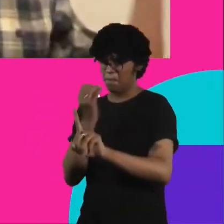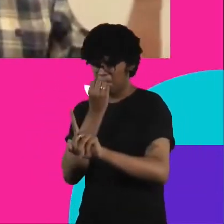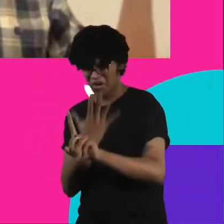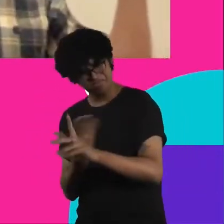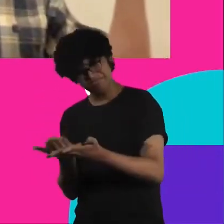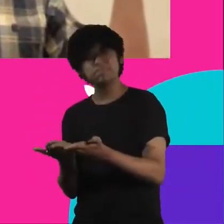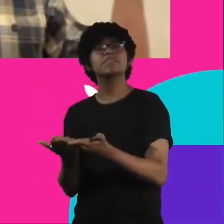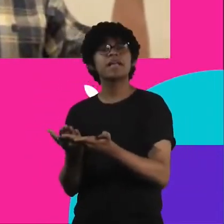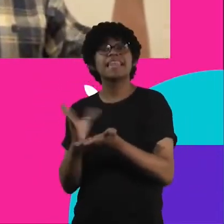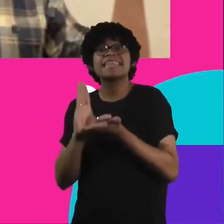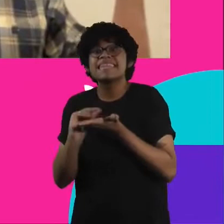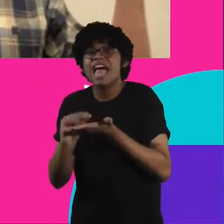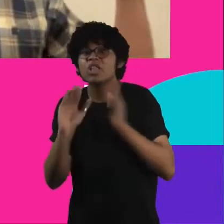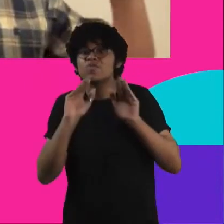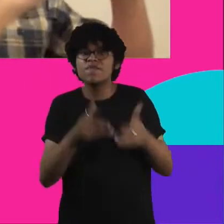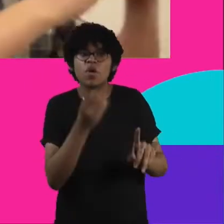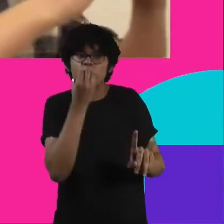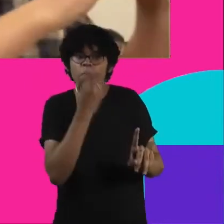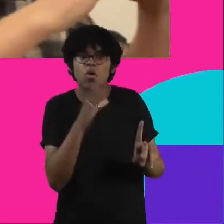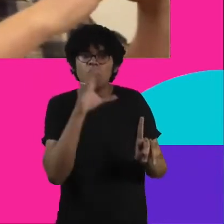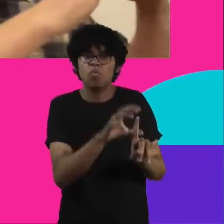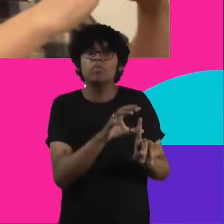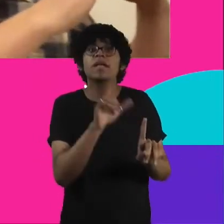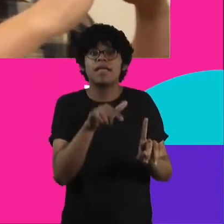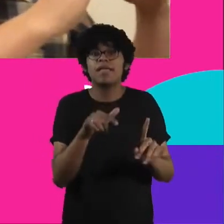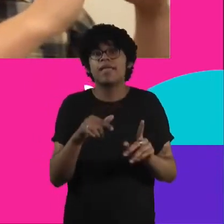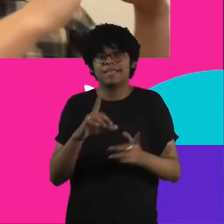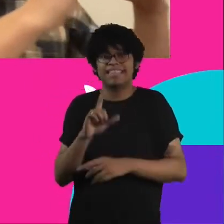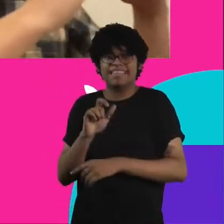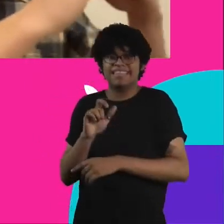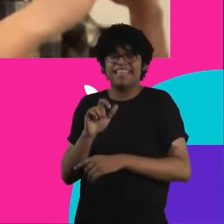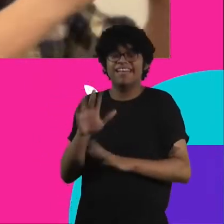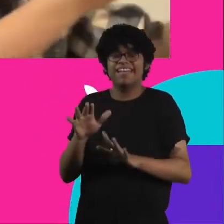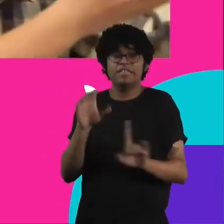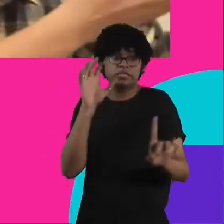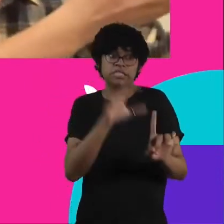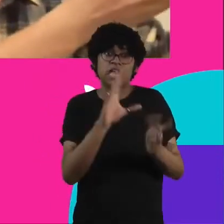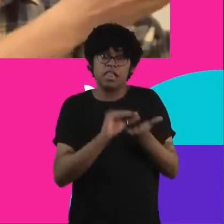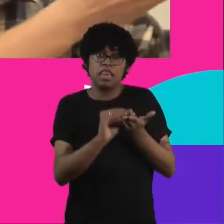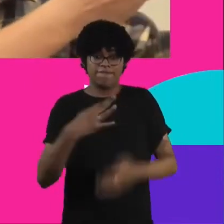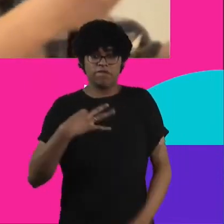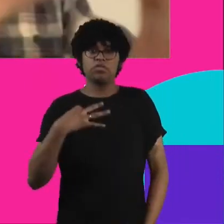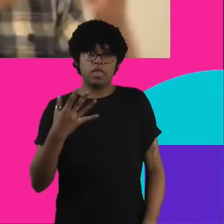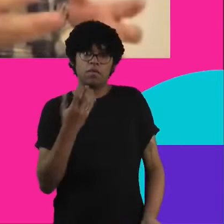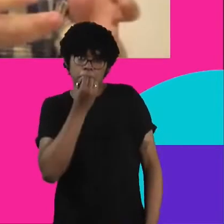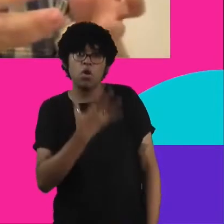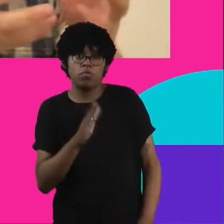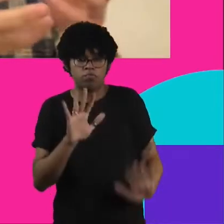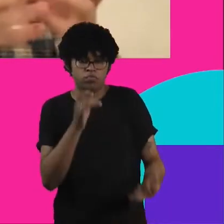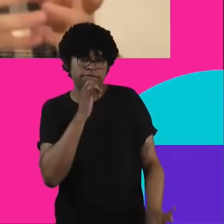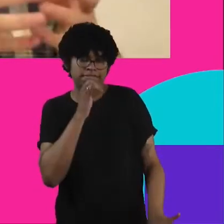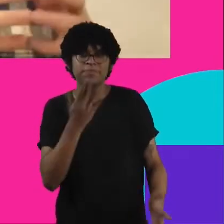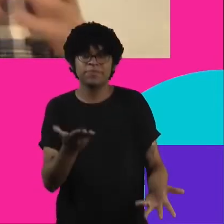expressão dados para o bem. Quando a gente diz dados para o bem, a gente imagina alguma coisa como a Data Kind, onde